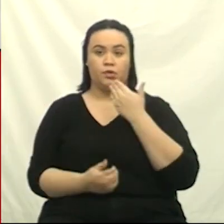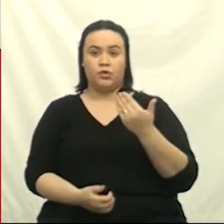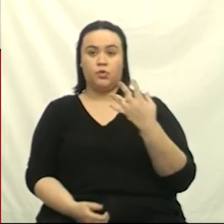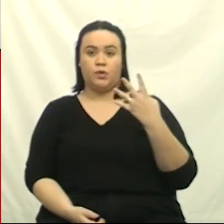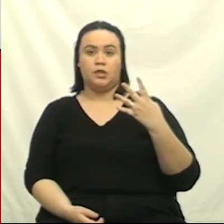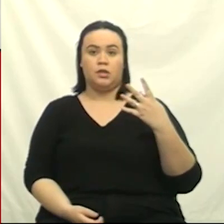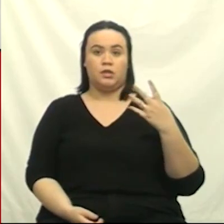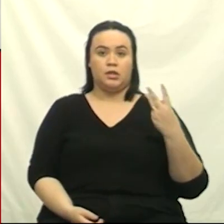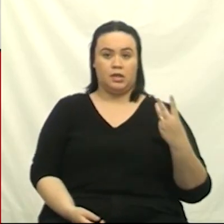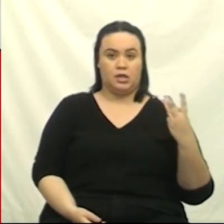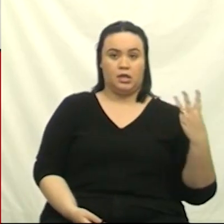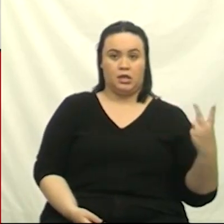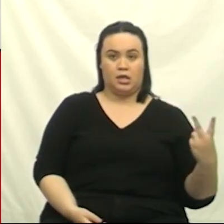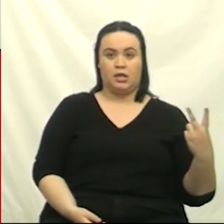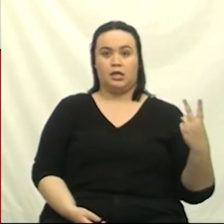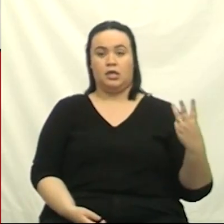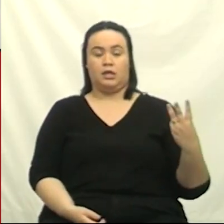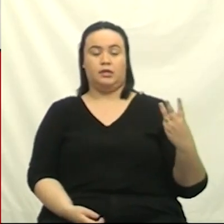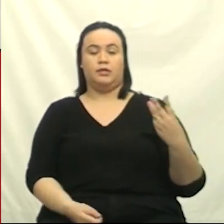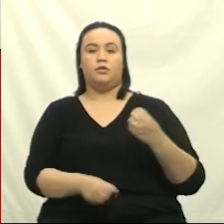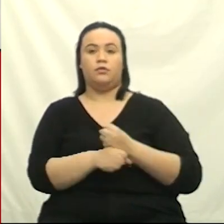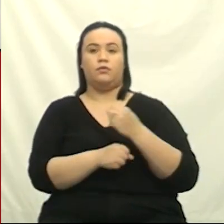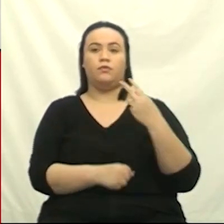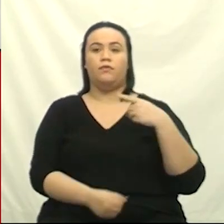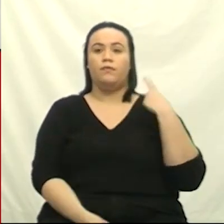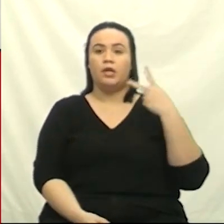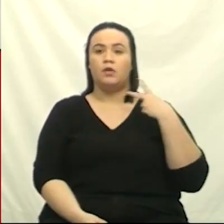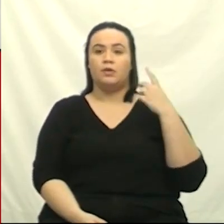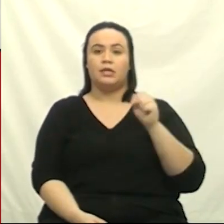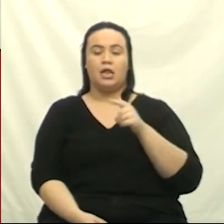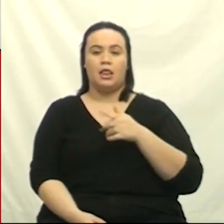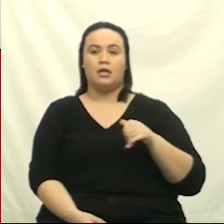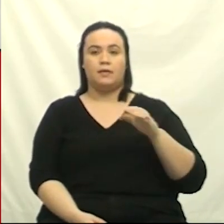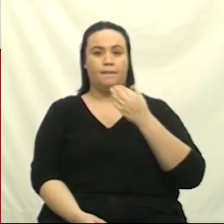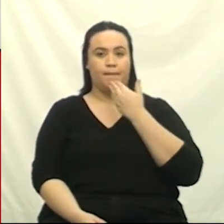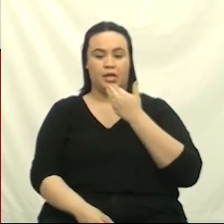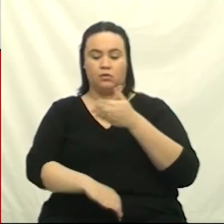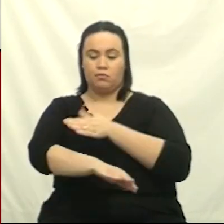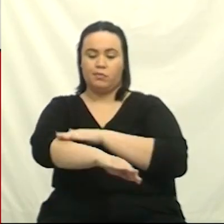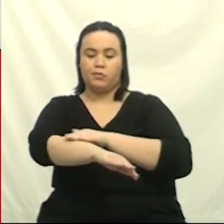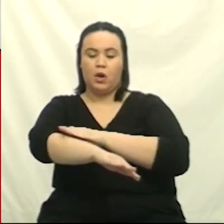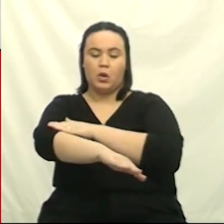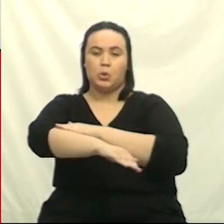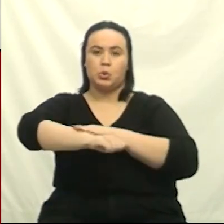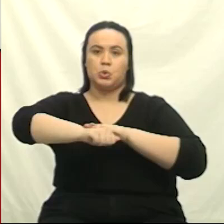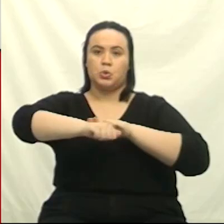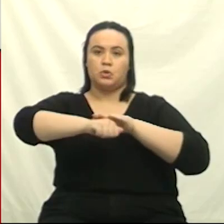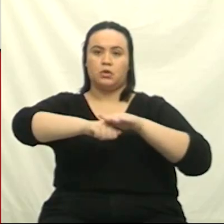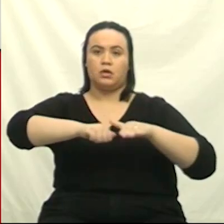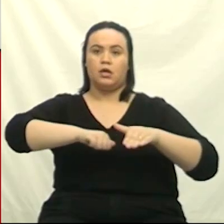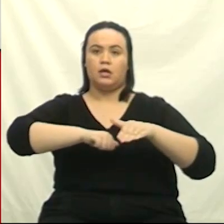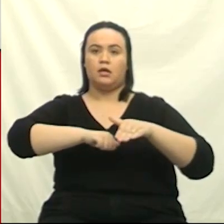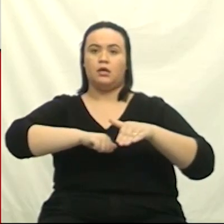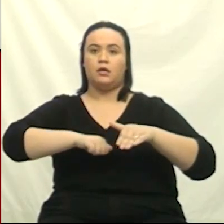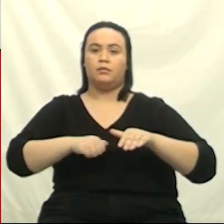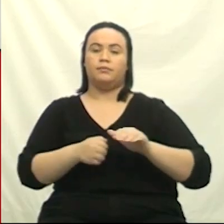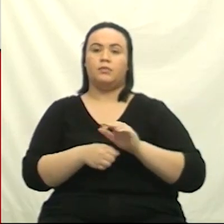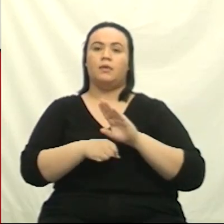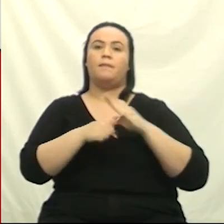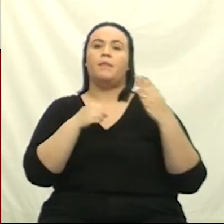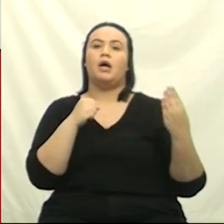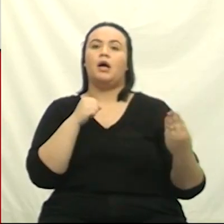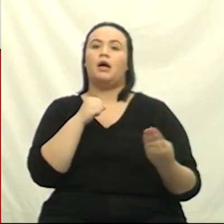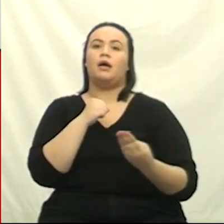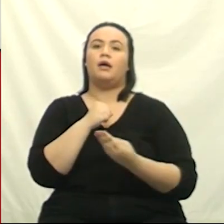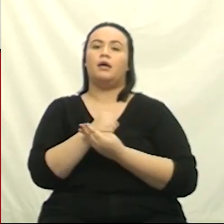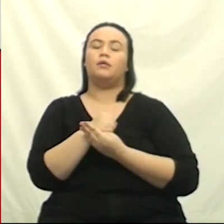433 barra 2023 autor Salésio Lima repares na pavimentação com lajotas na rua Líberas Anete Meler